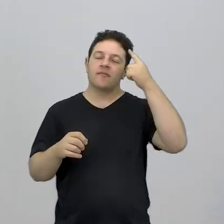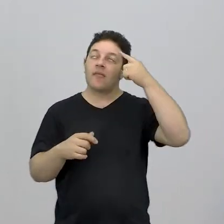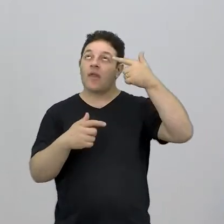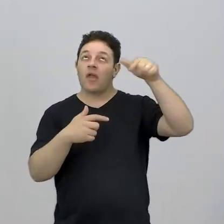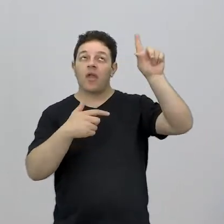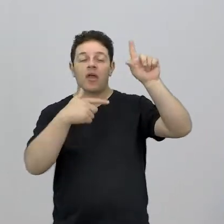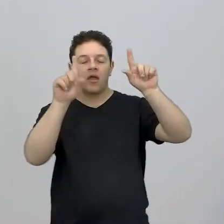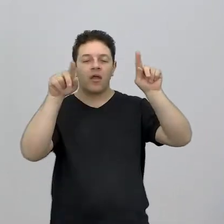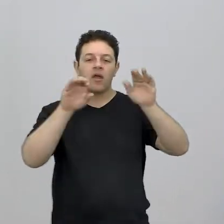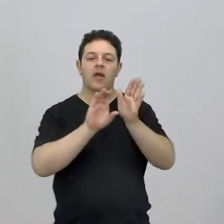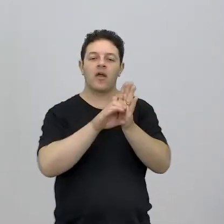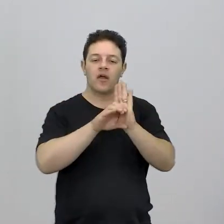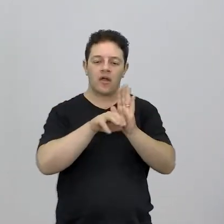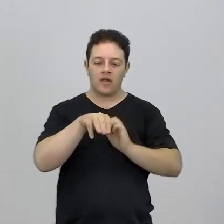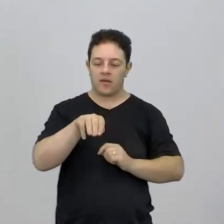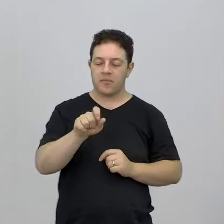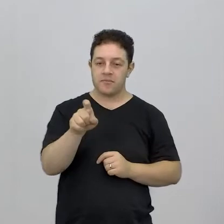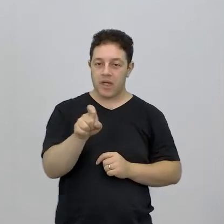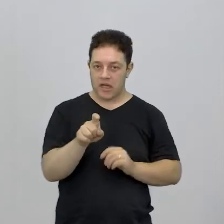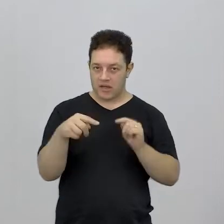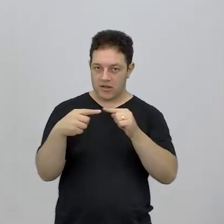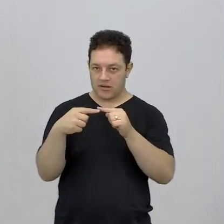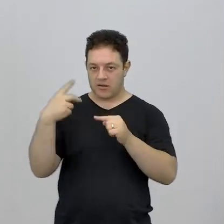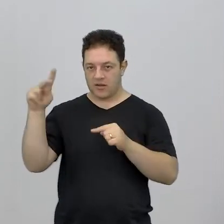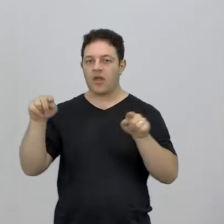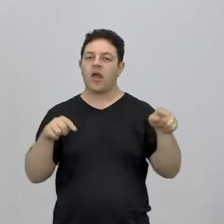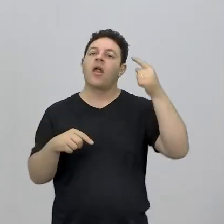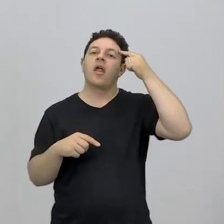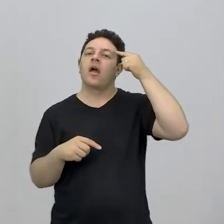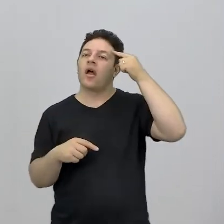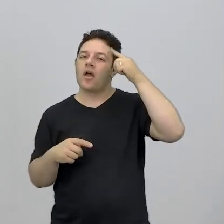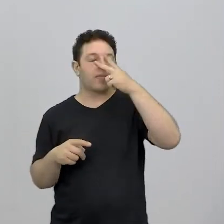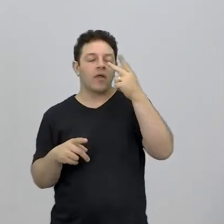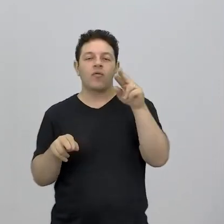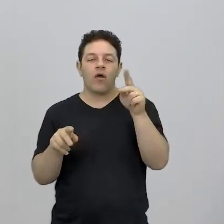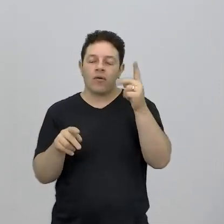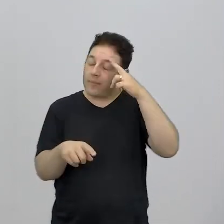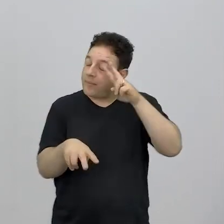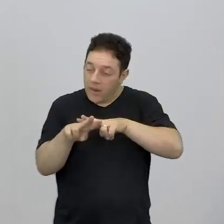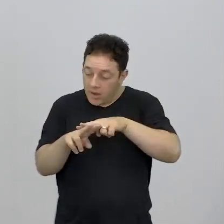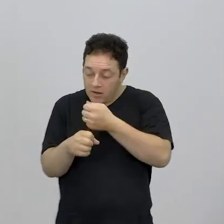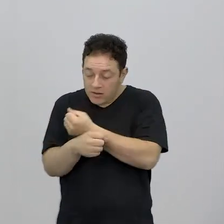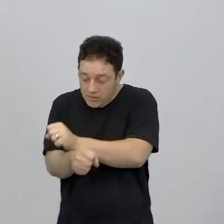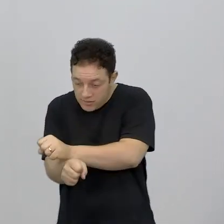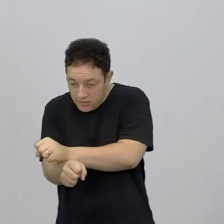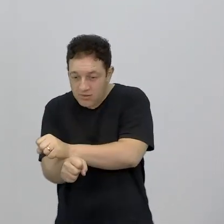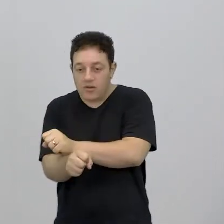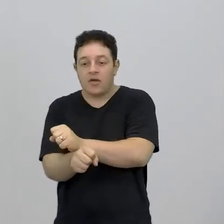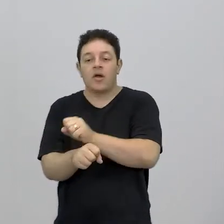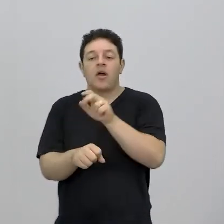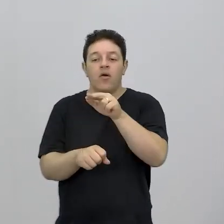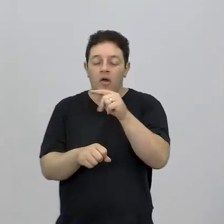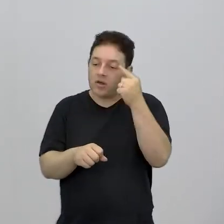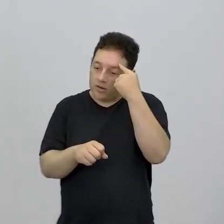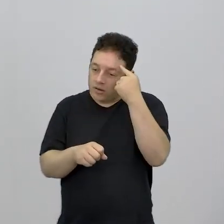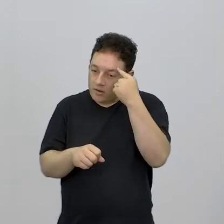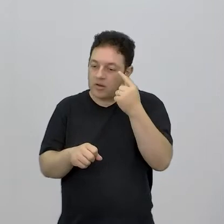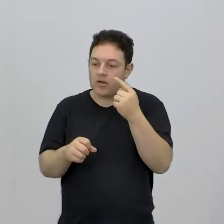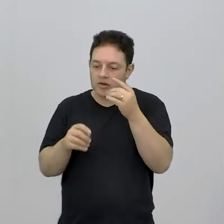que é um conceito do Marx, mas eles eram alienados na medida em que eles eram